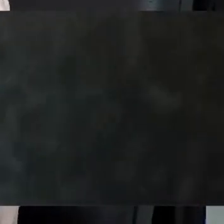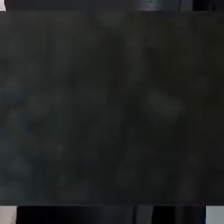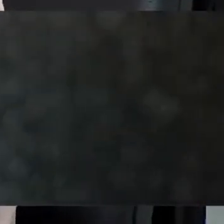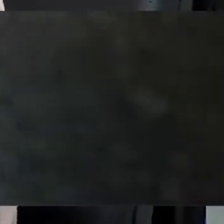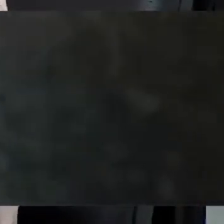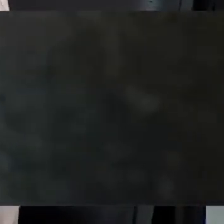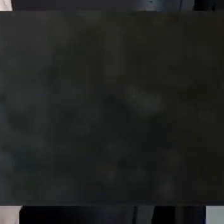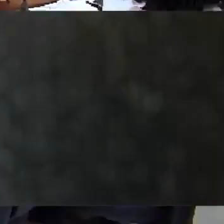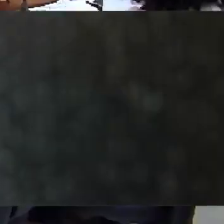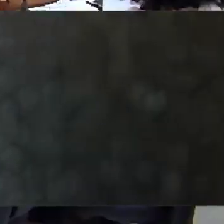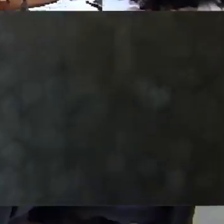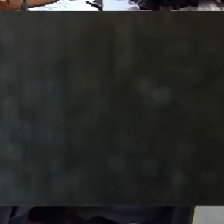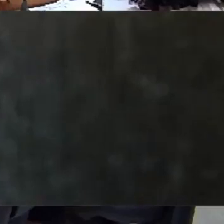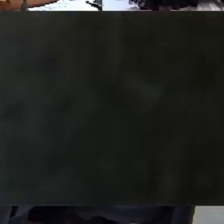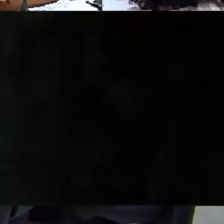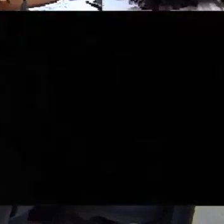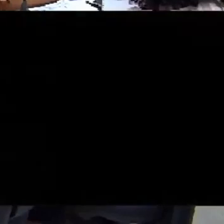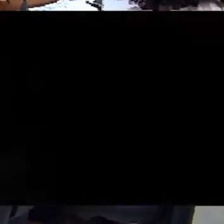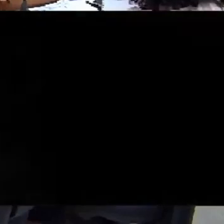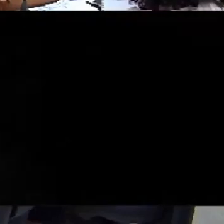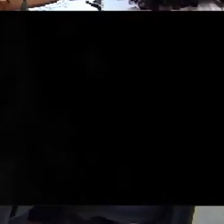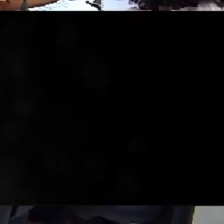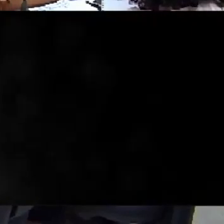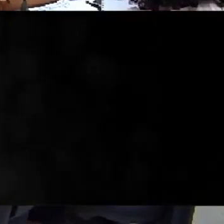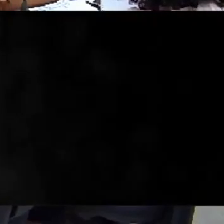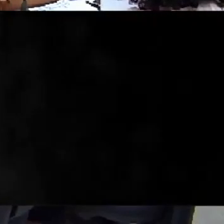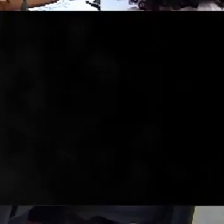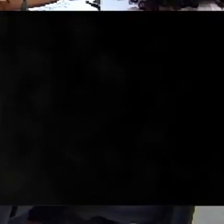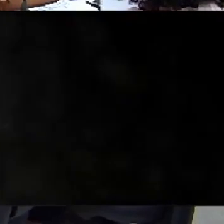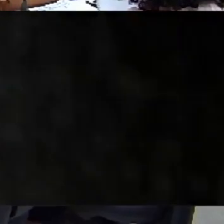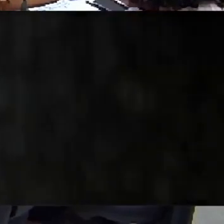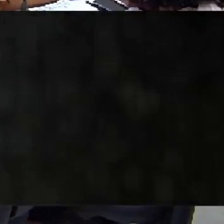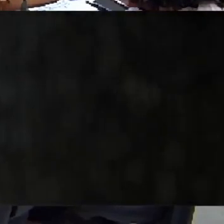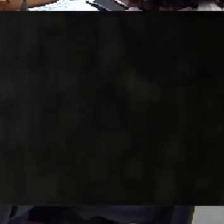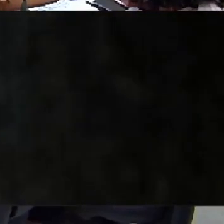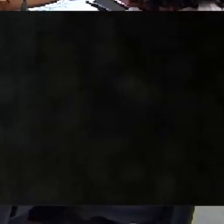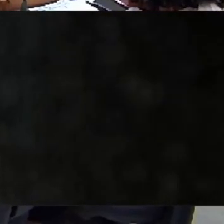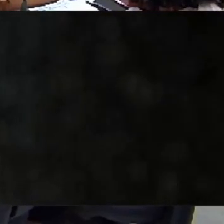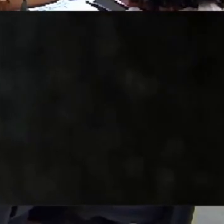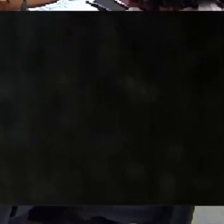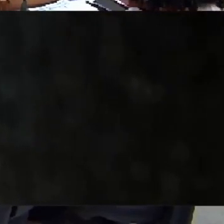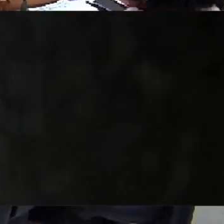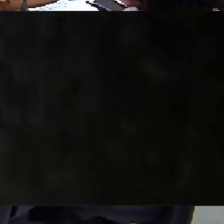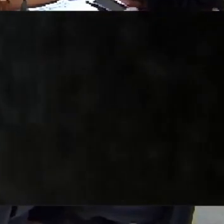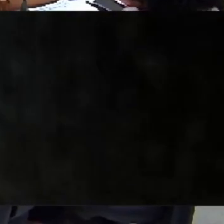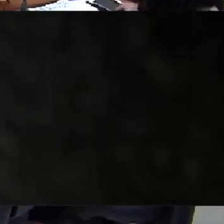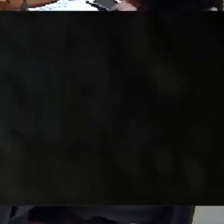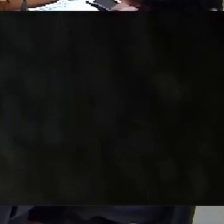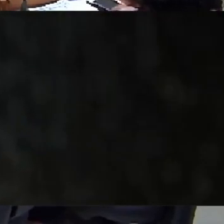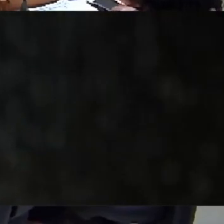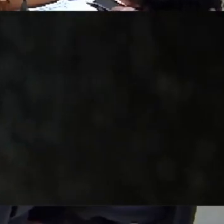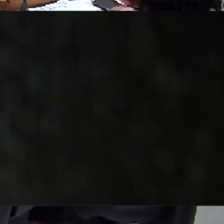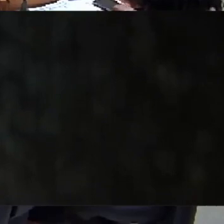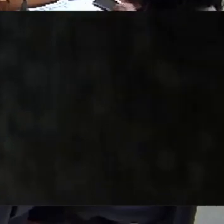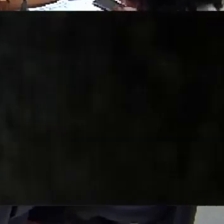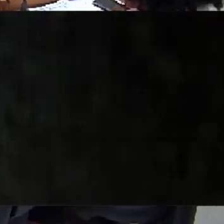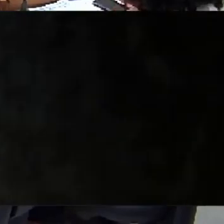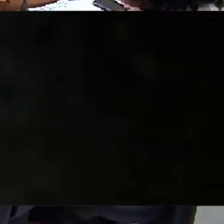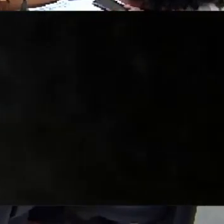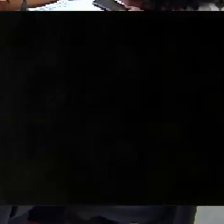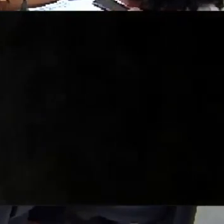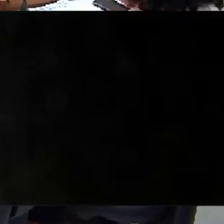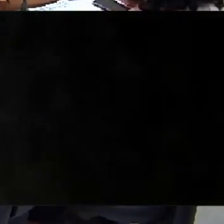Meu nome é Maria José, eu estou representando a Associação da Escolinha Infantil Um Pedacinho do Céu, que ela é conveniada